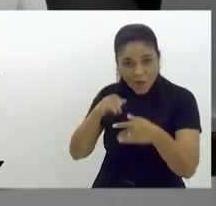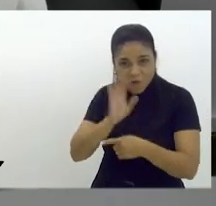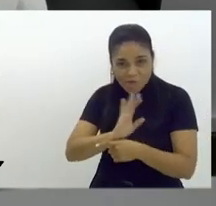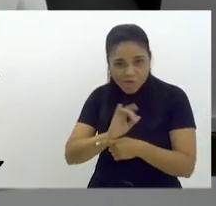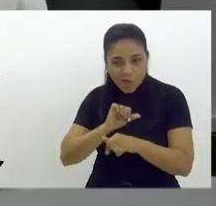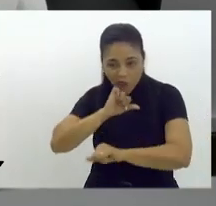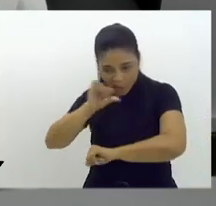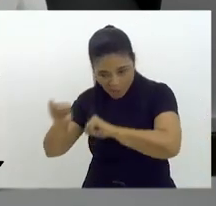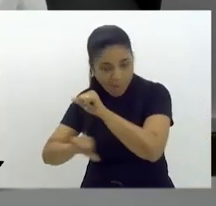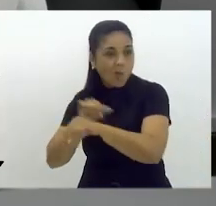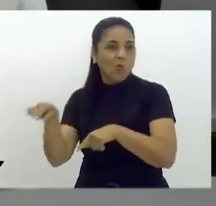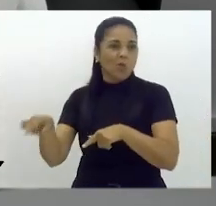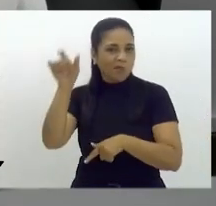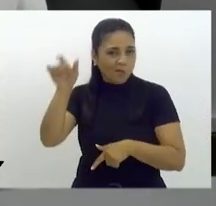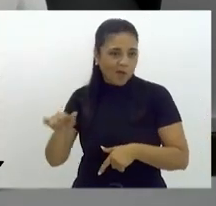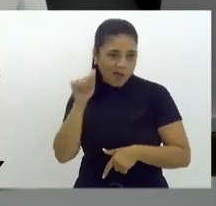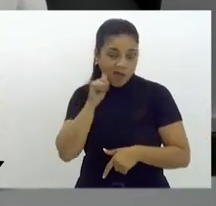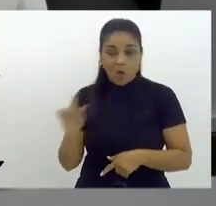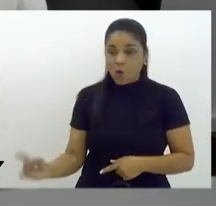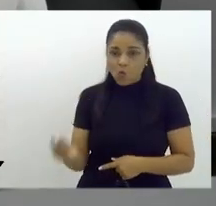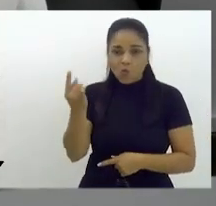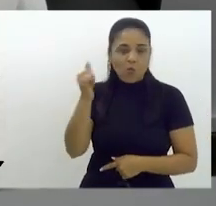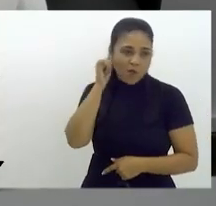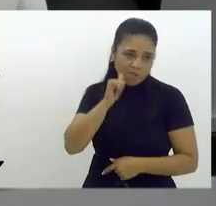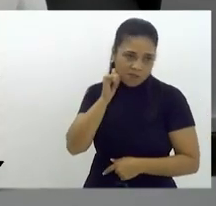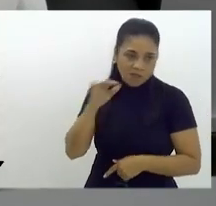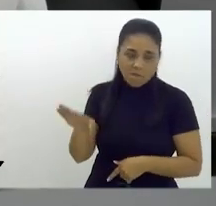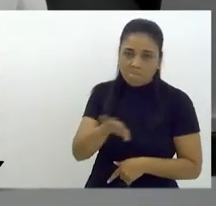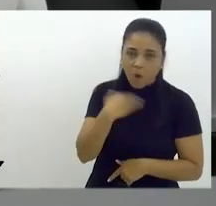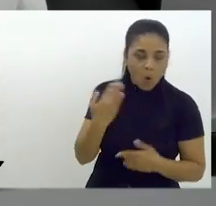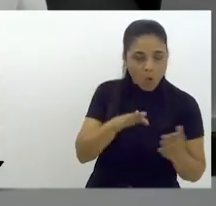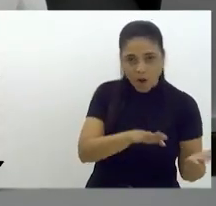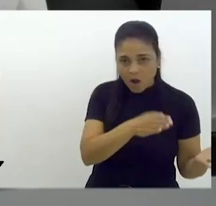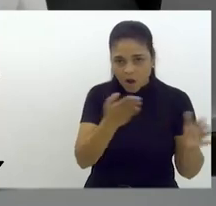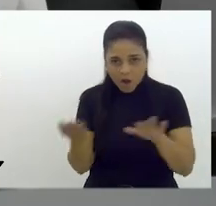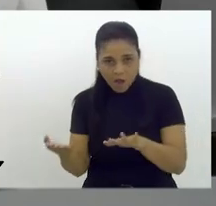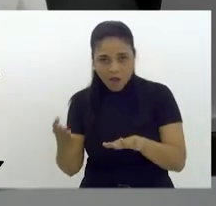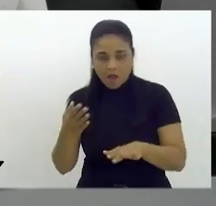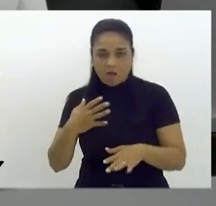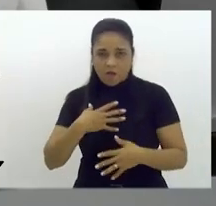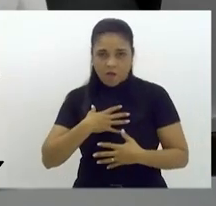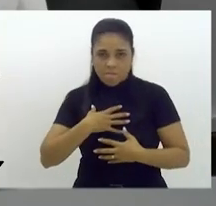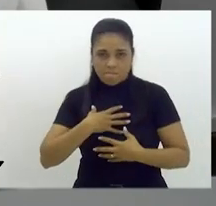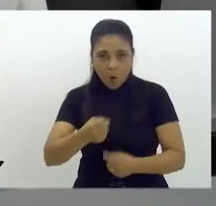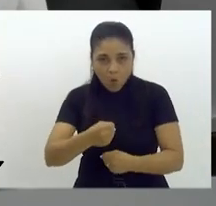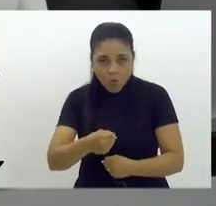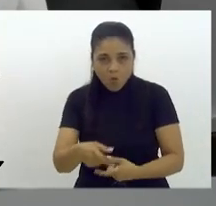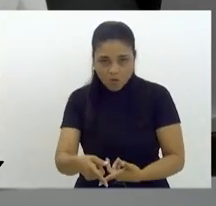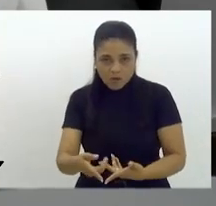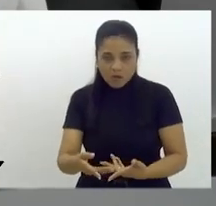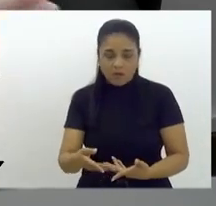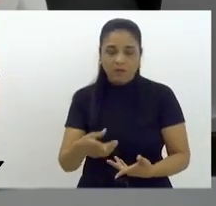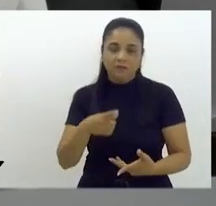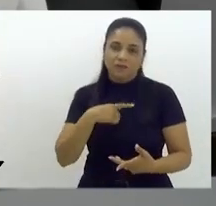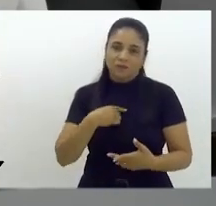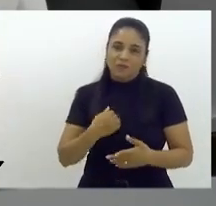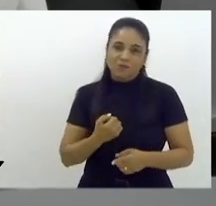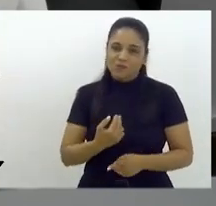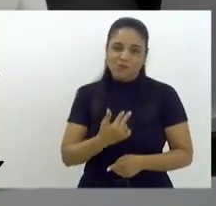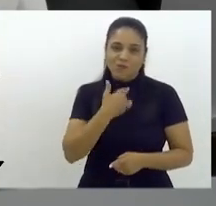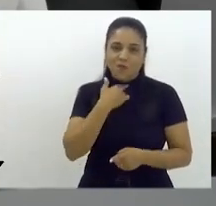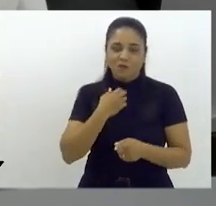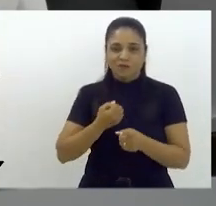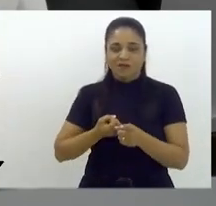mas a uma delas se mata uma das vítimas se mata eu não tô dando spoiler porque é um documentário que é muito a gente já sabe